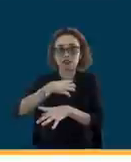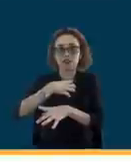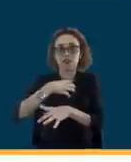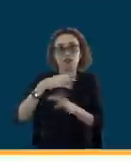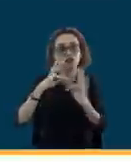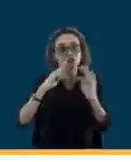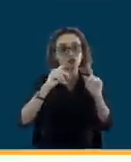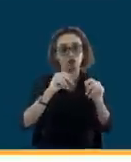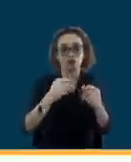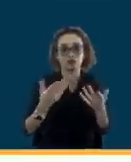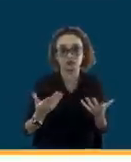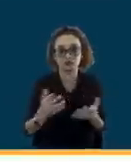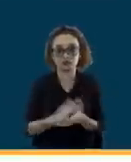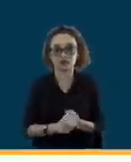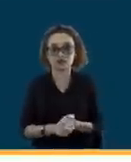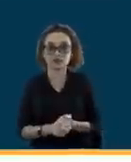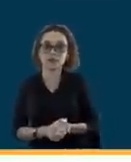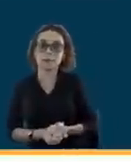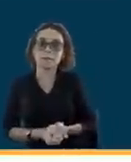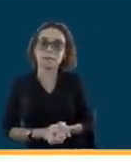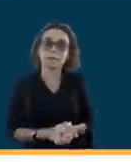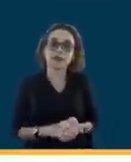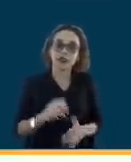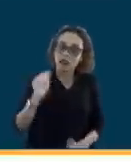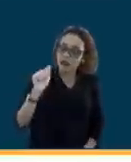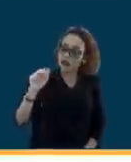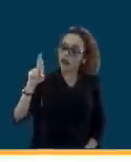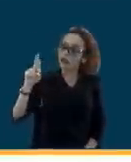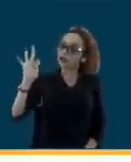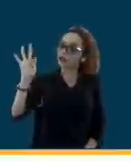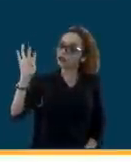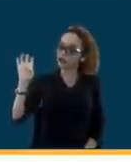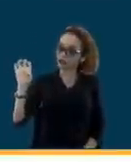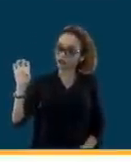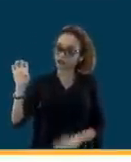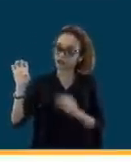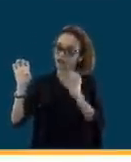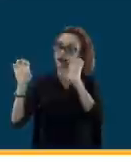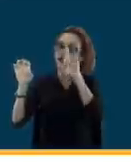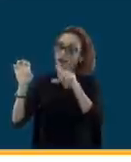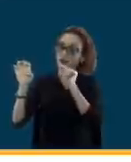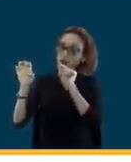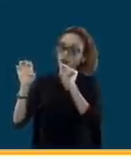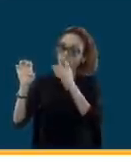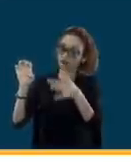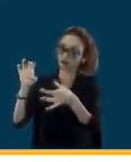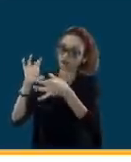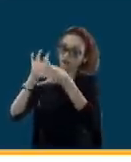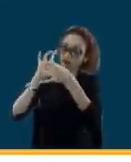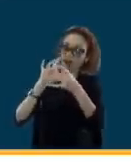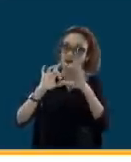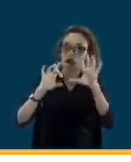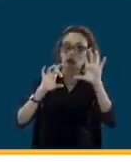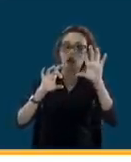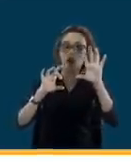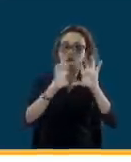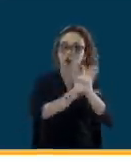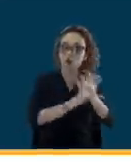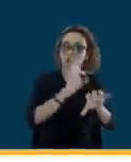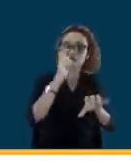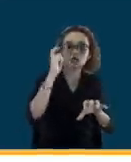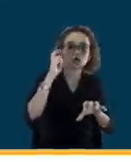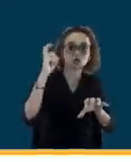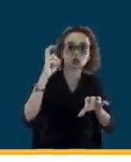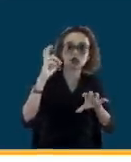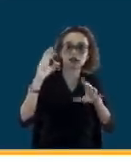isso. A arte, portanto, é uma parte da cultura que trabalha com o simbólico, trabalha com o